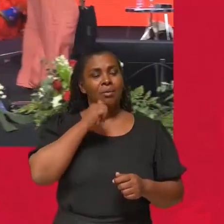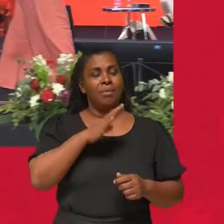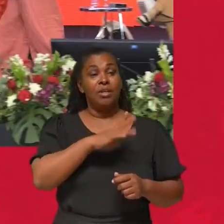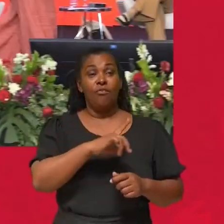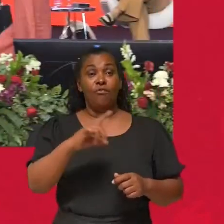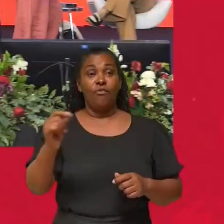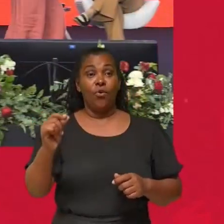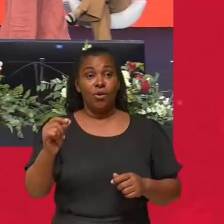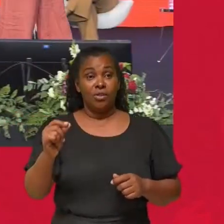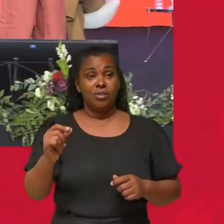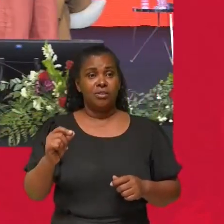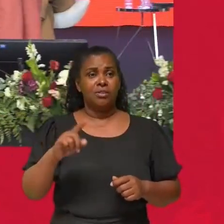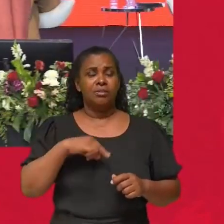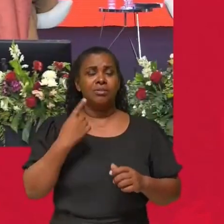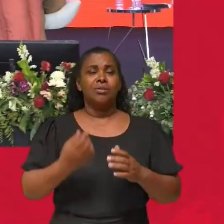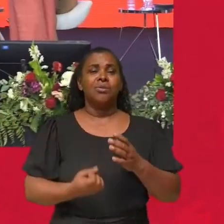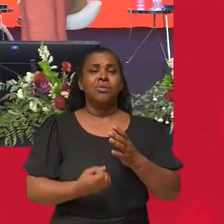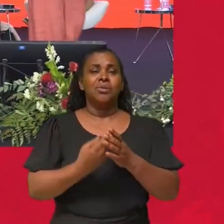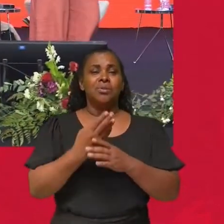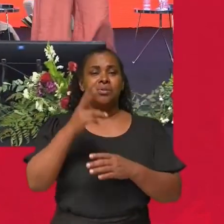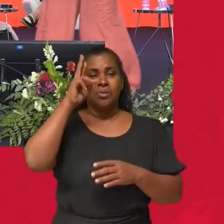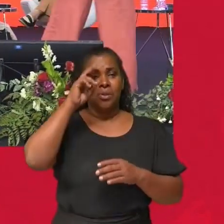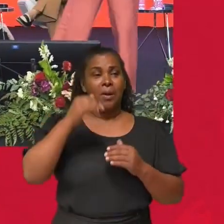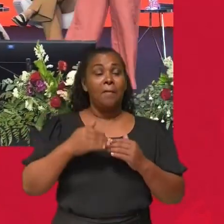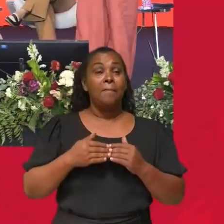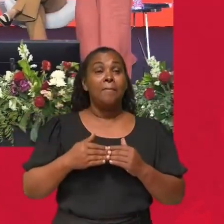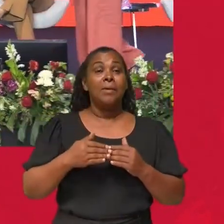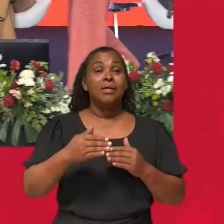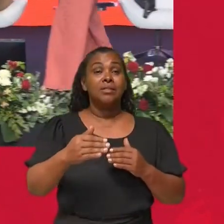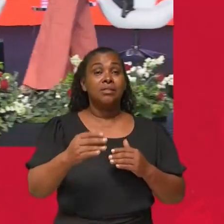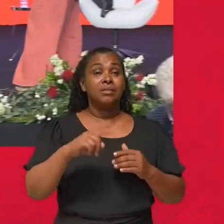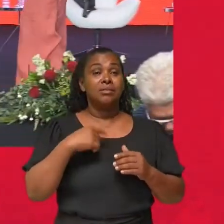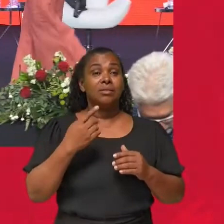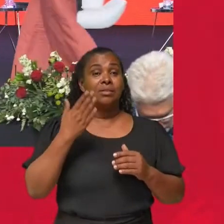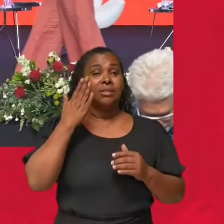a partir daquilo que nós já sabemos.